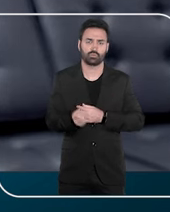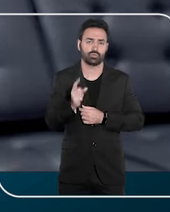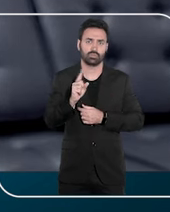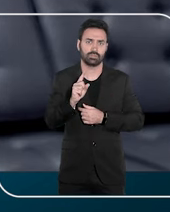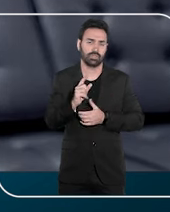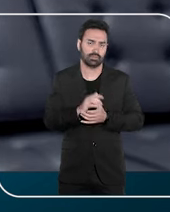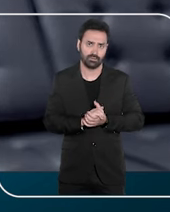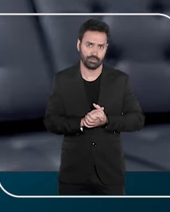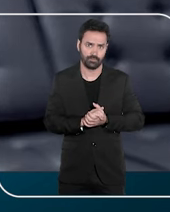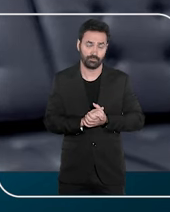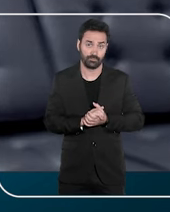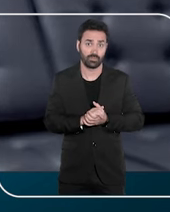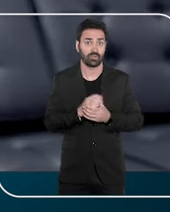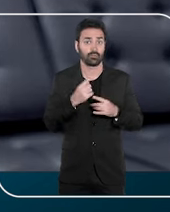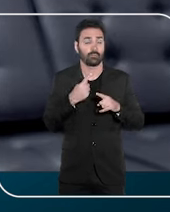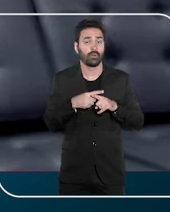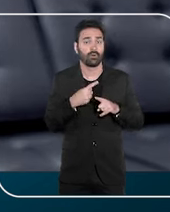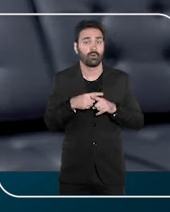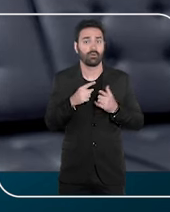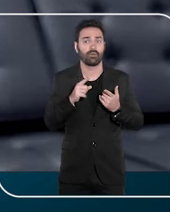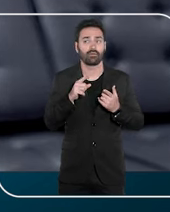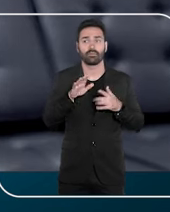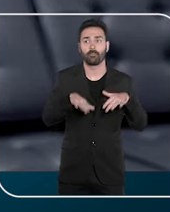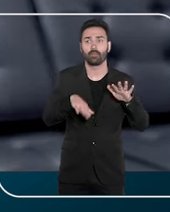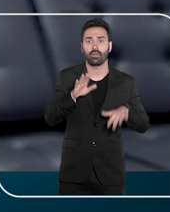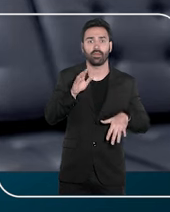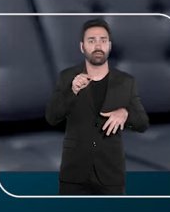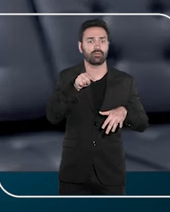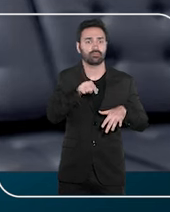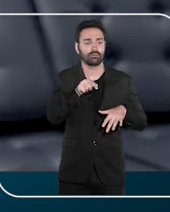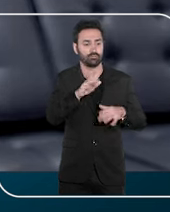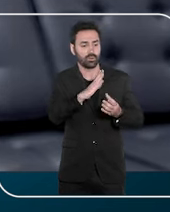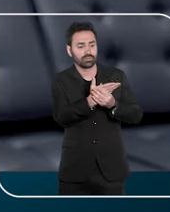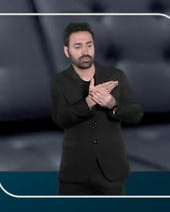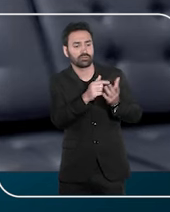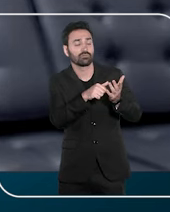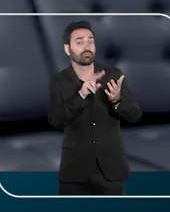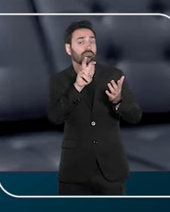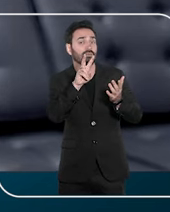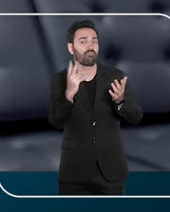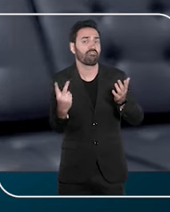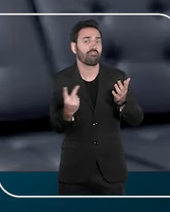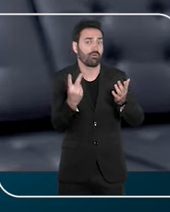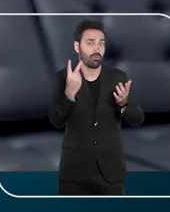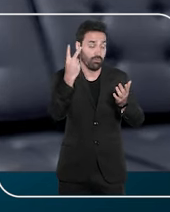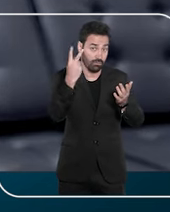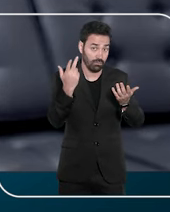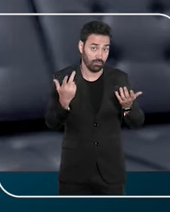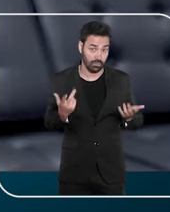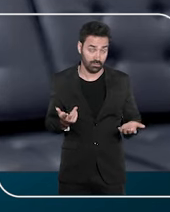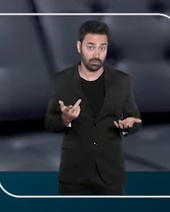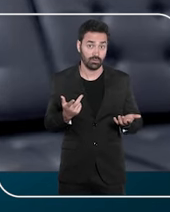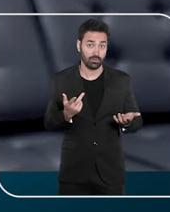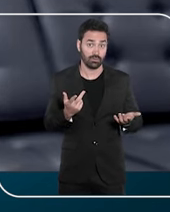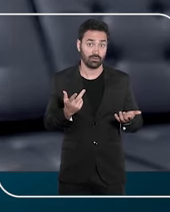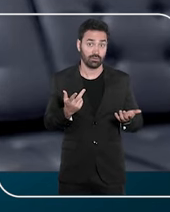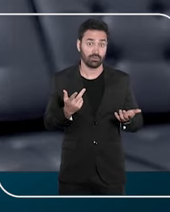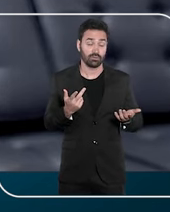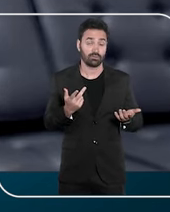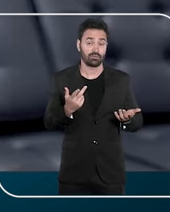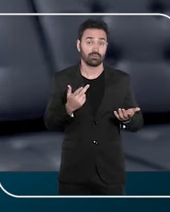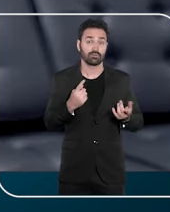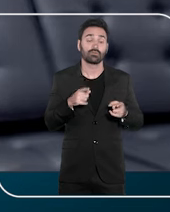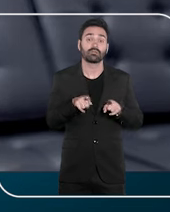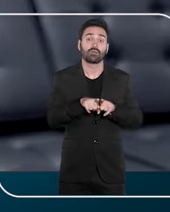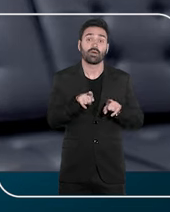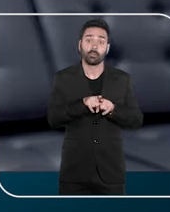pelo valor da causa, mas até mesmo por quem pode chegar a esses tribunais, quem pode postular